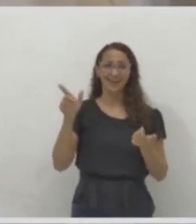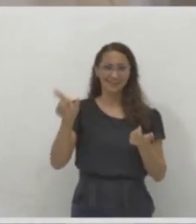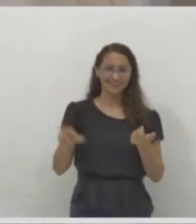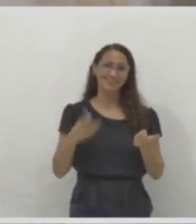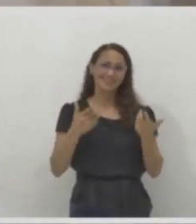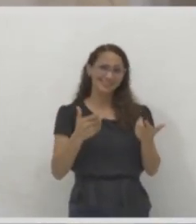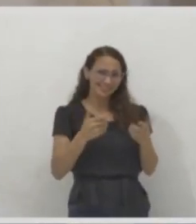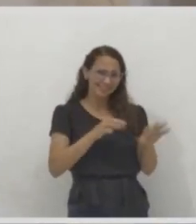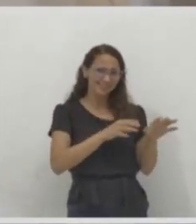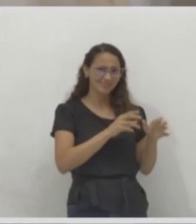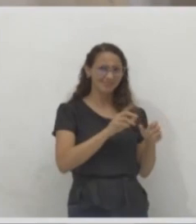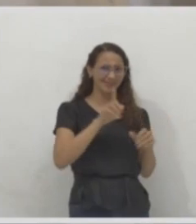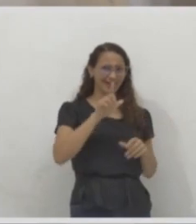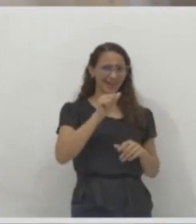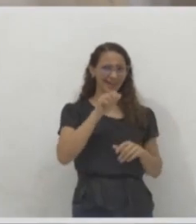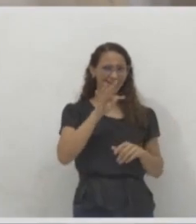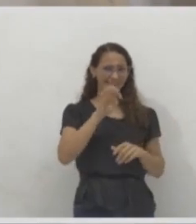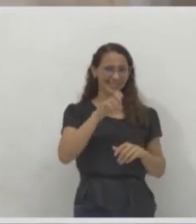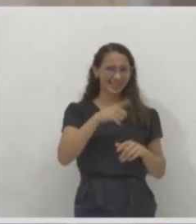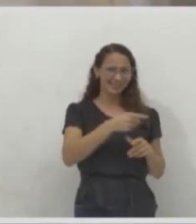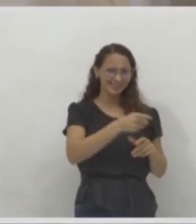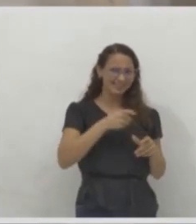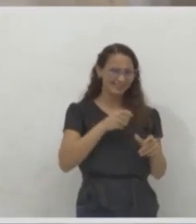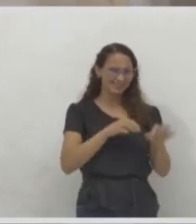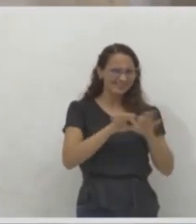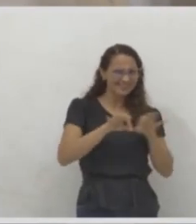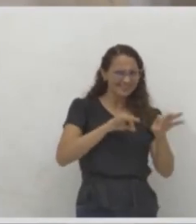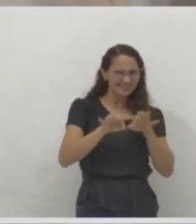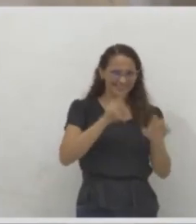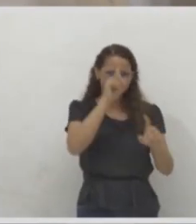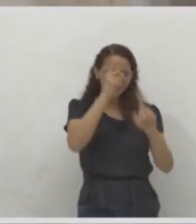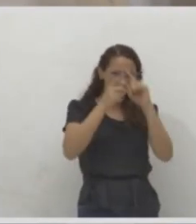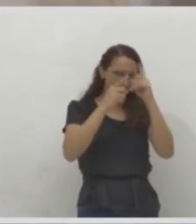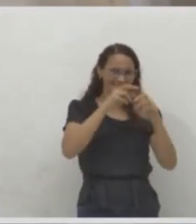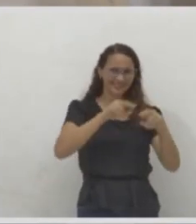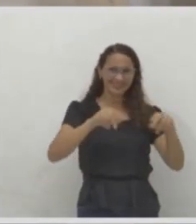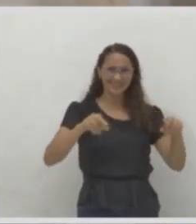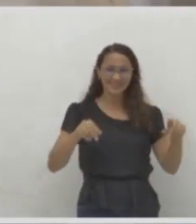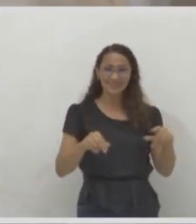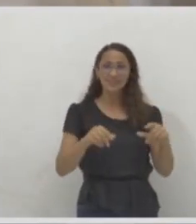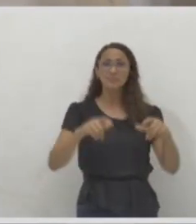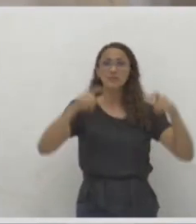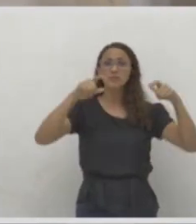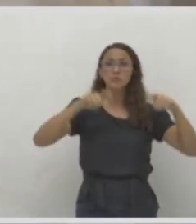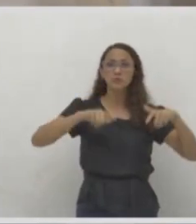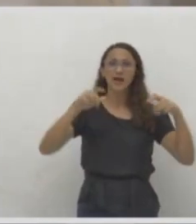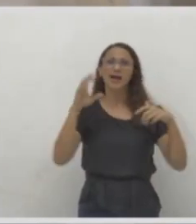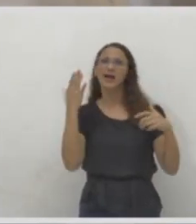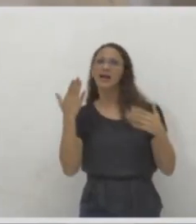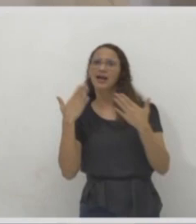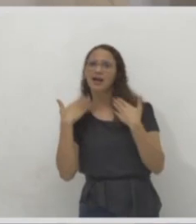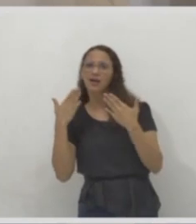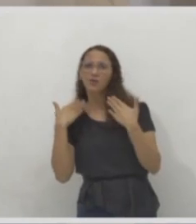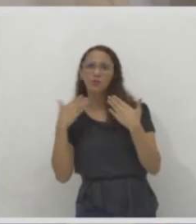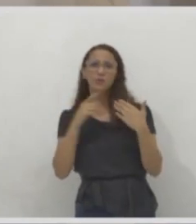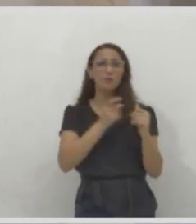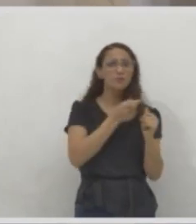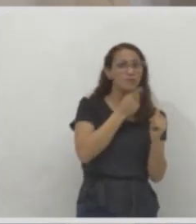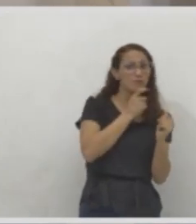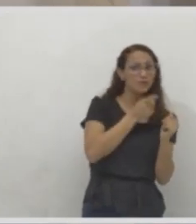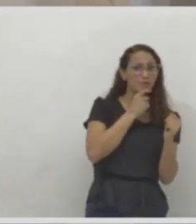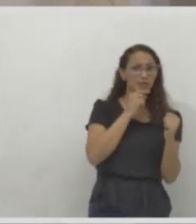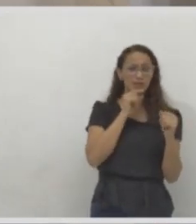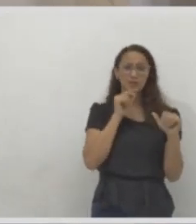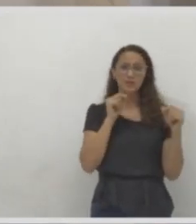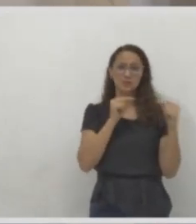não conseguiam porque ele não se aclimatava. A aclimatação era muito ruim. Era difícil